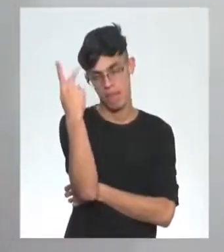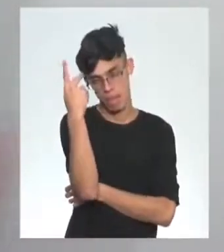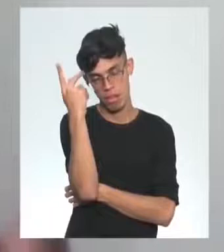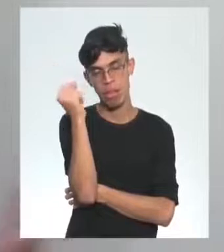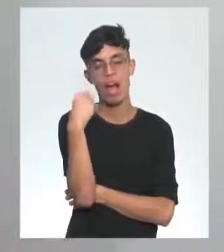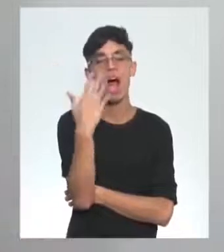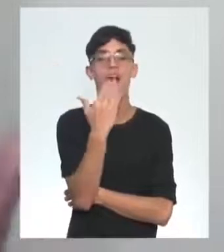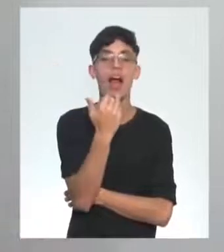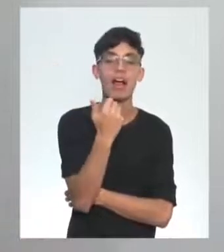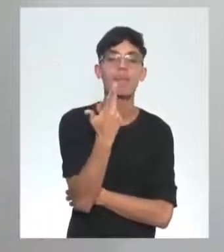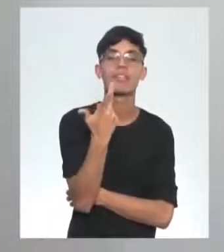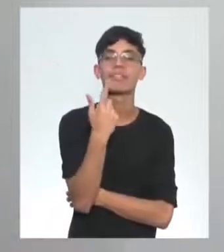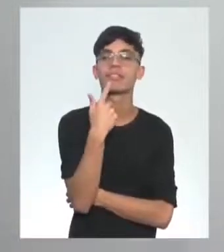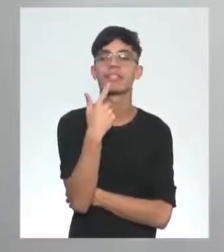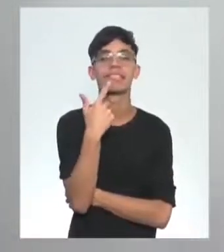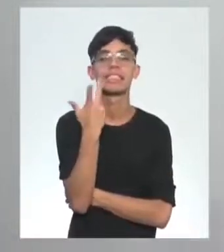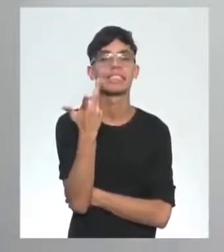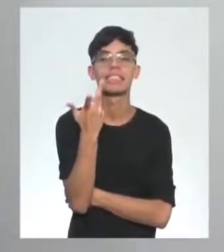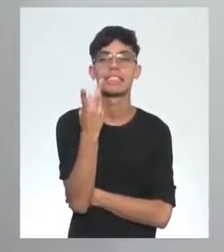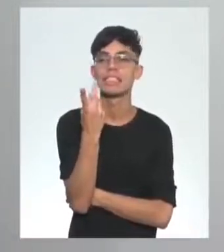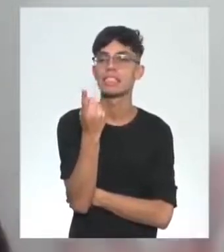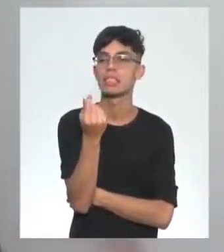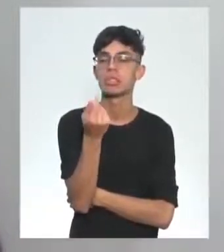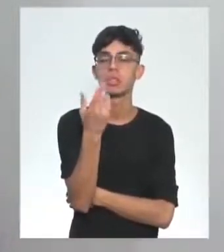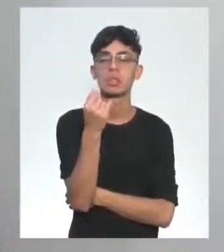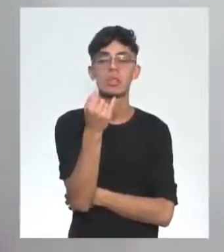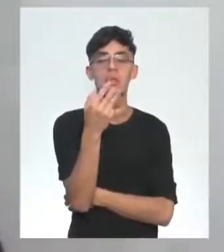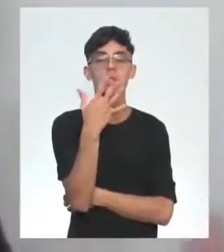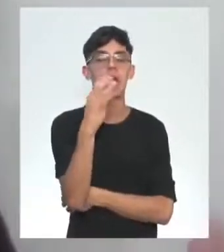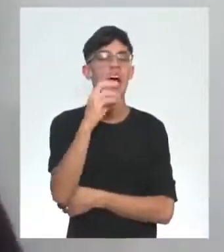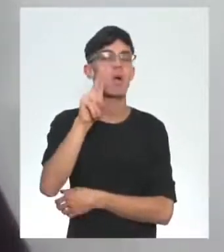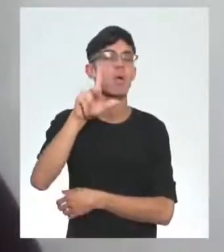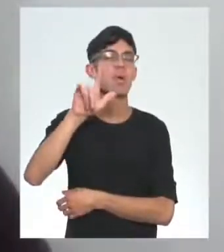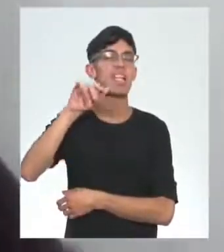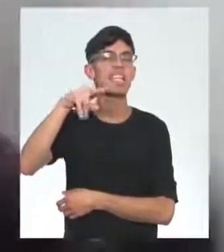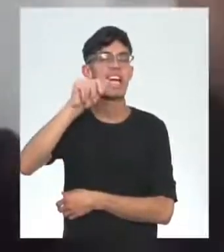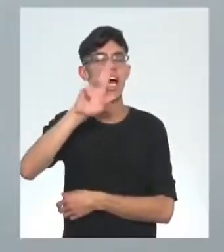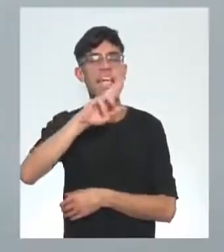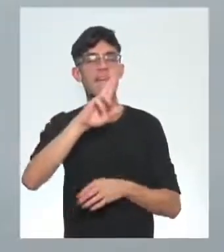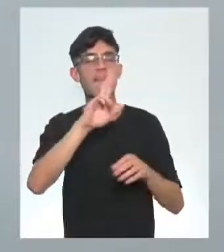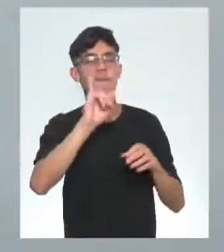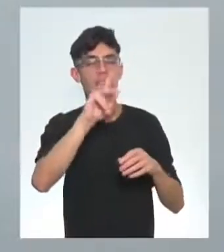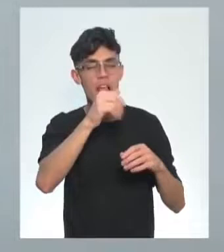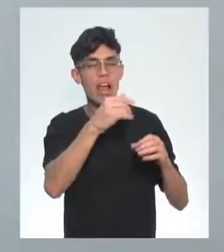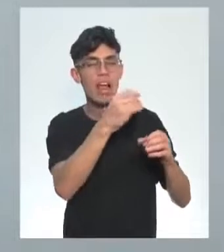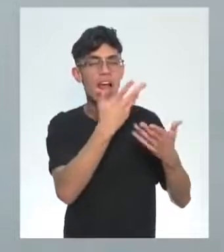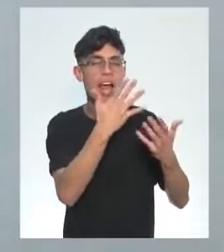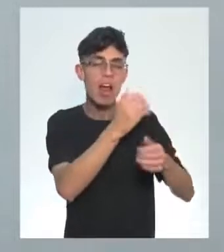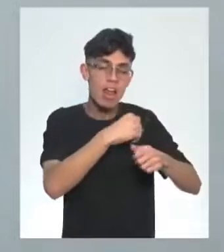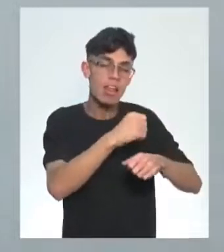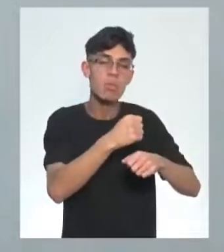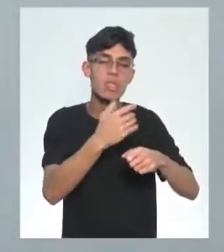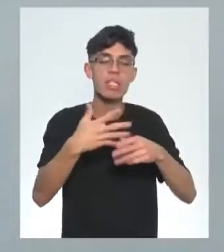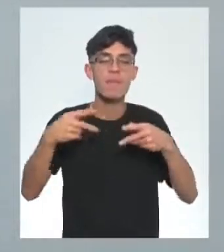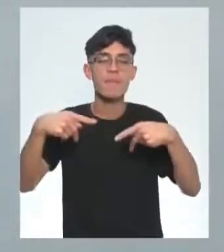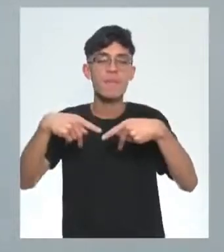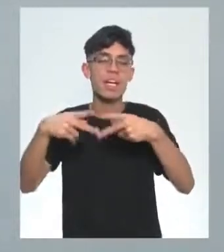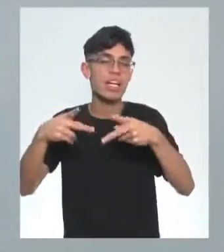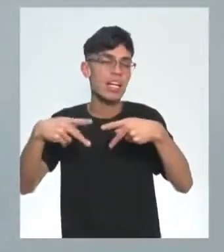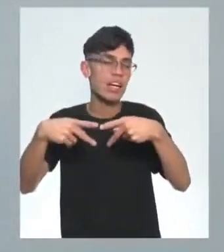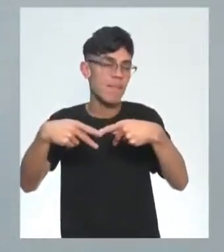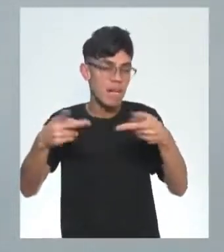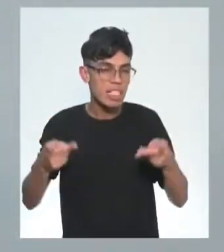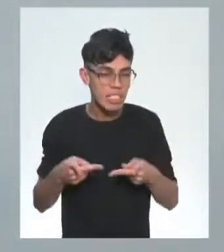a comida, os alimentos, assim, a culinária é bacana, a pizza, não sei, Guarulhos, aeroporto,